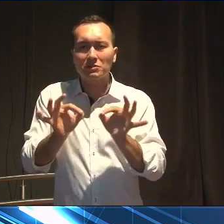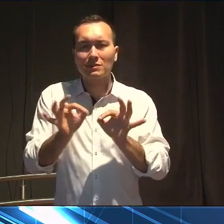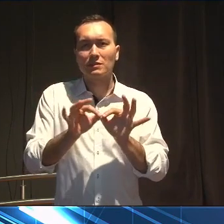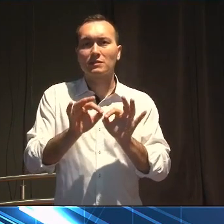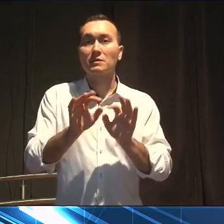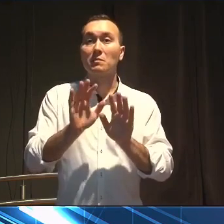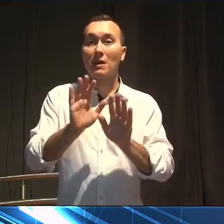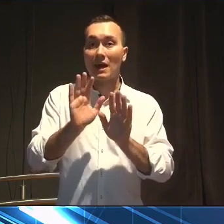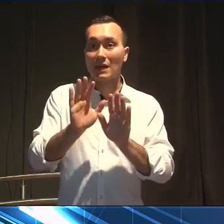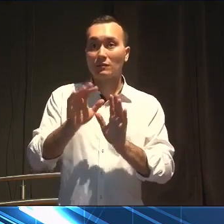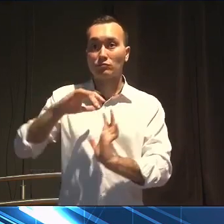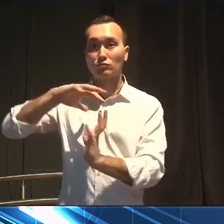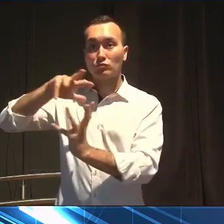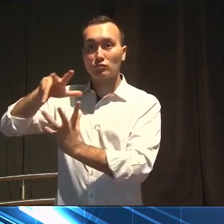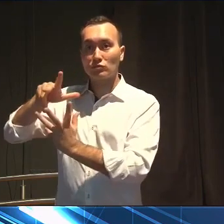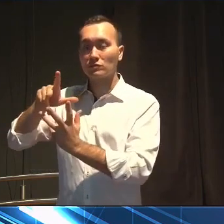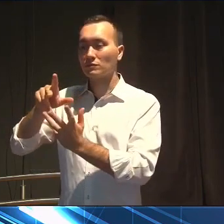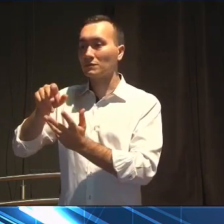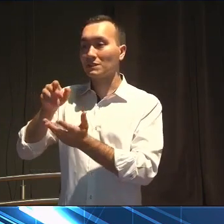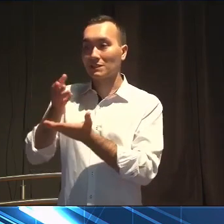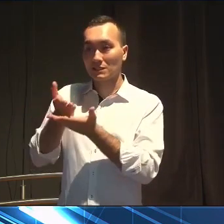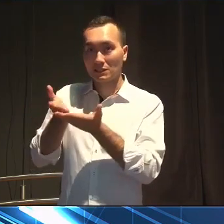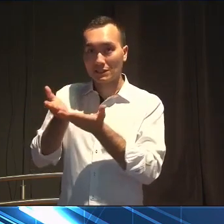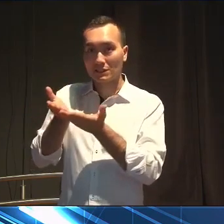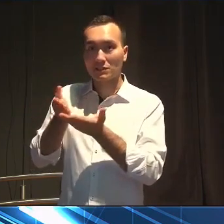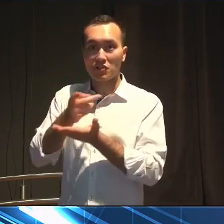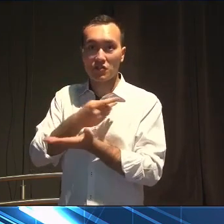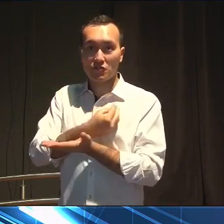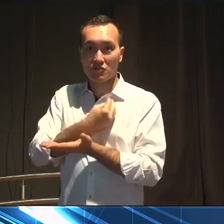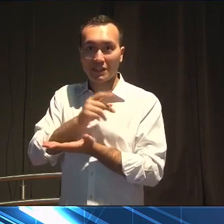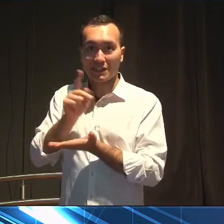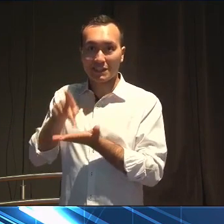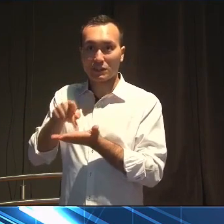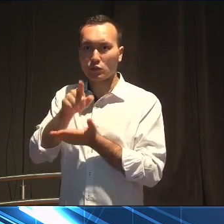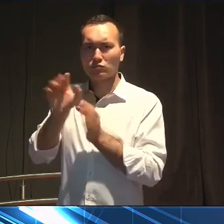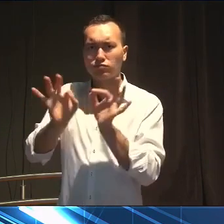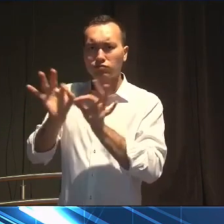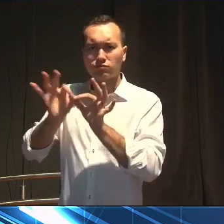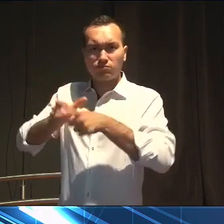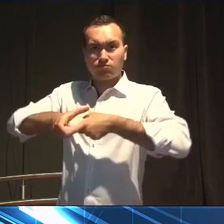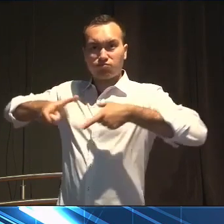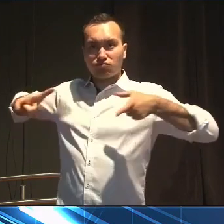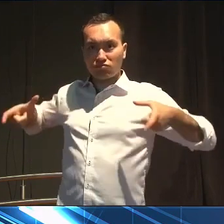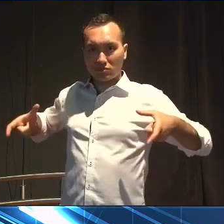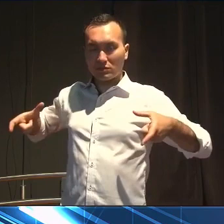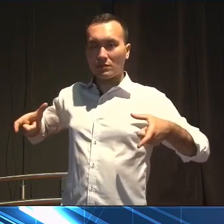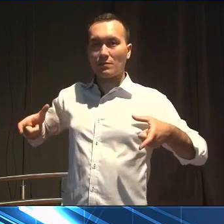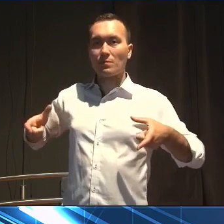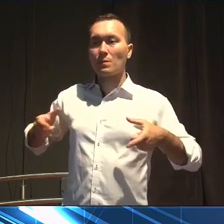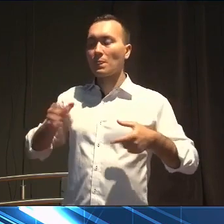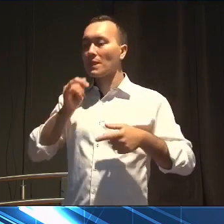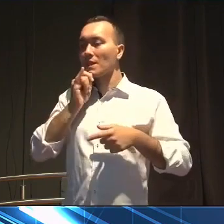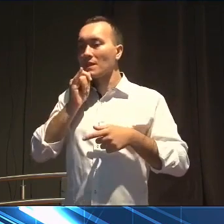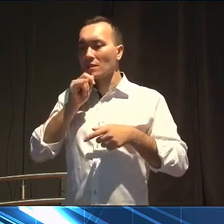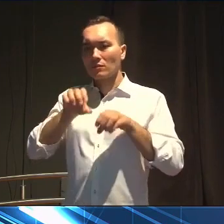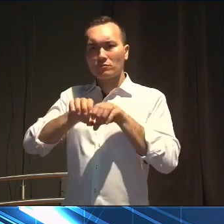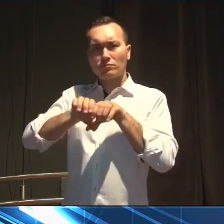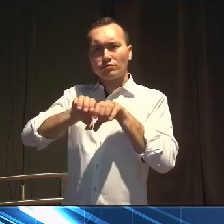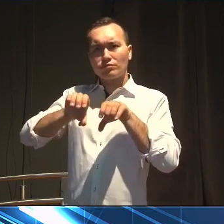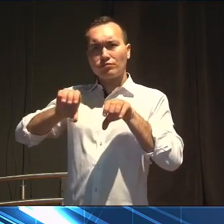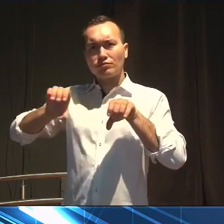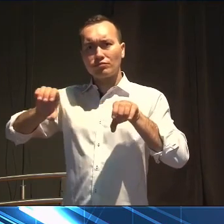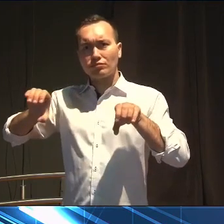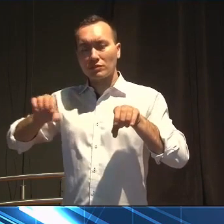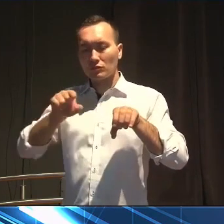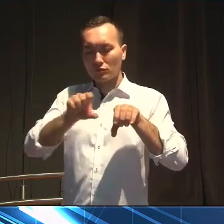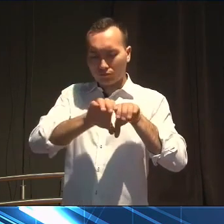é praticamente impossível. Não dá para, no mundo real, você criar um negócio desse tamanho e falar: "Vamos simular uma alta pressão, ver quando ele explode", que é